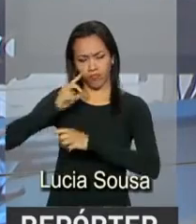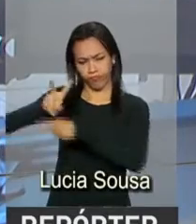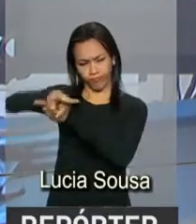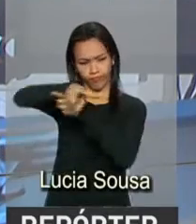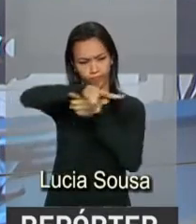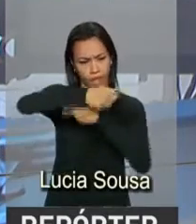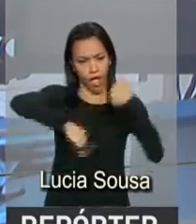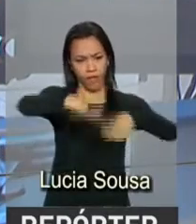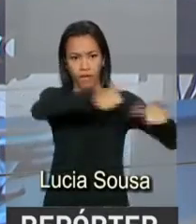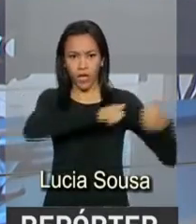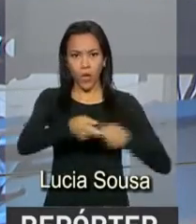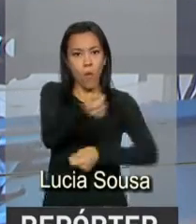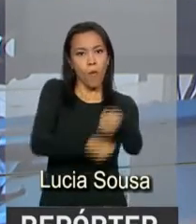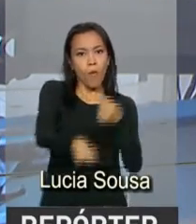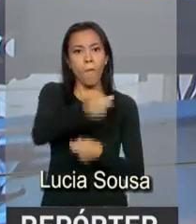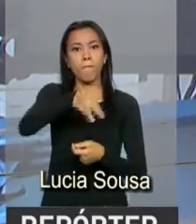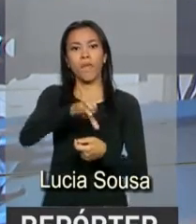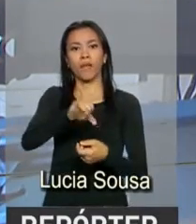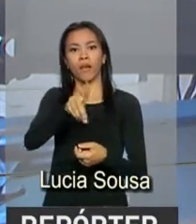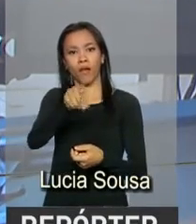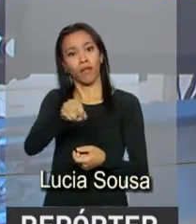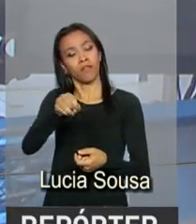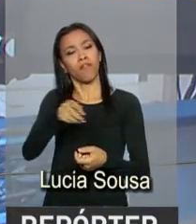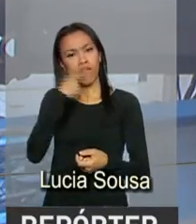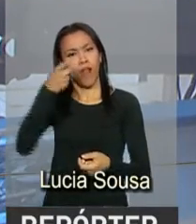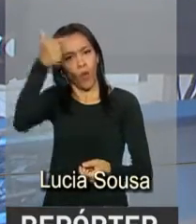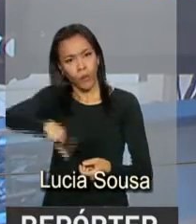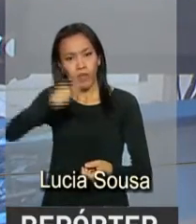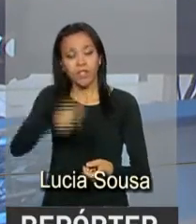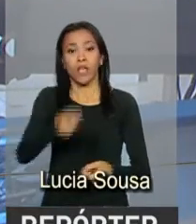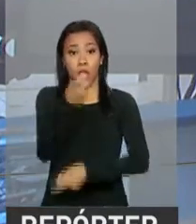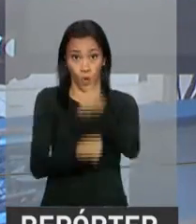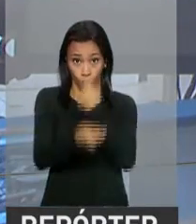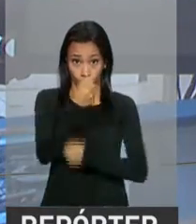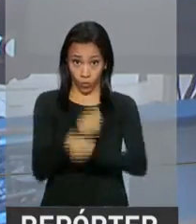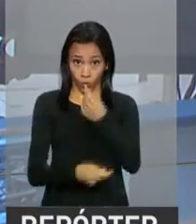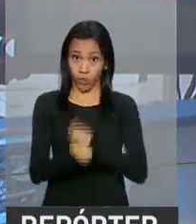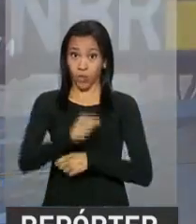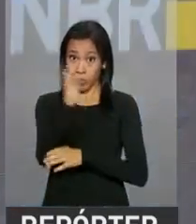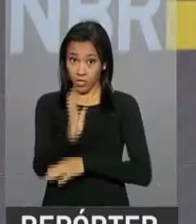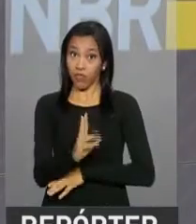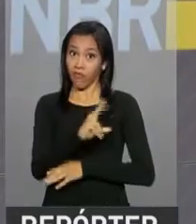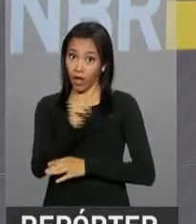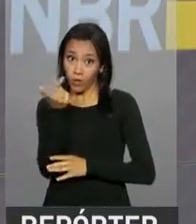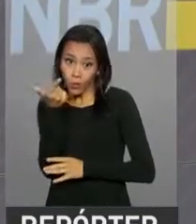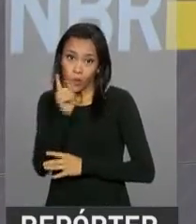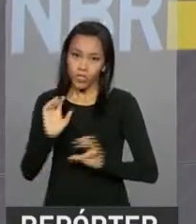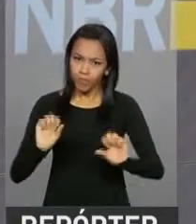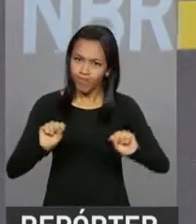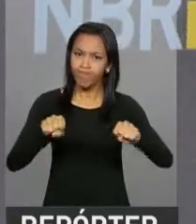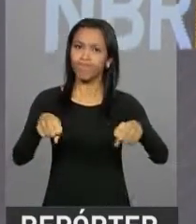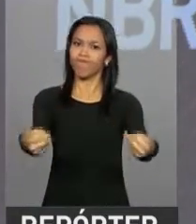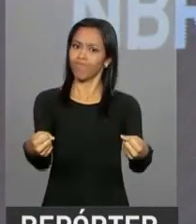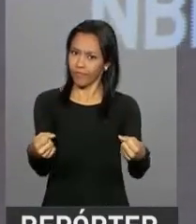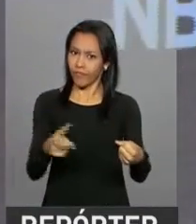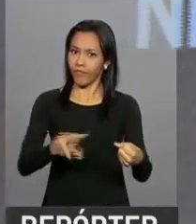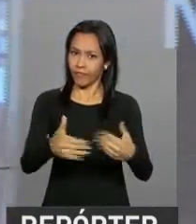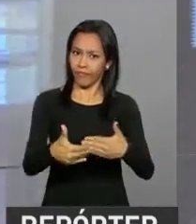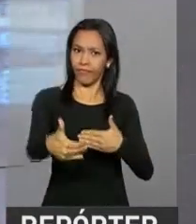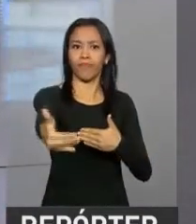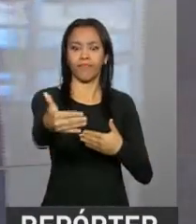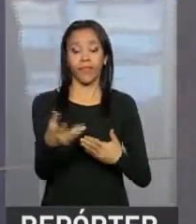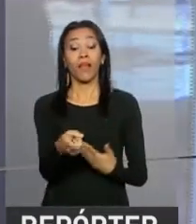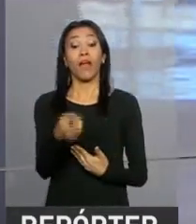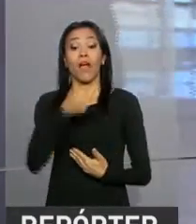mercado financeiro preveem mais uma vez que a economia brasileira vai se recuperar mais rápido que o esperado. Vamos então conversar com o repórter João